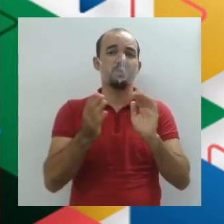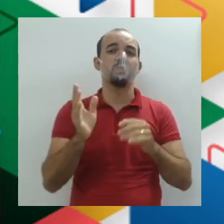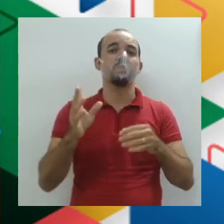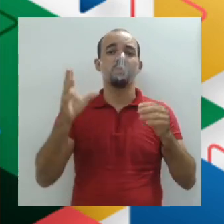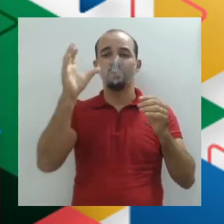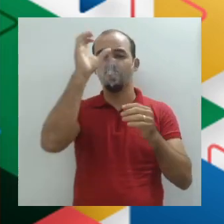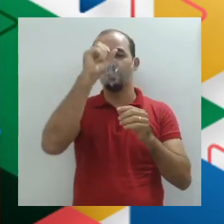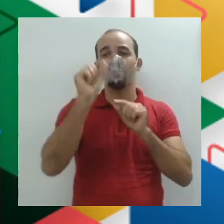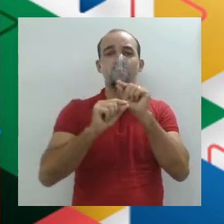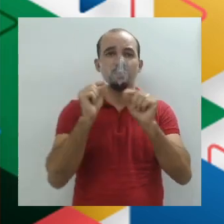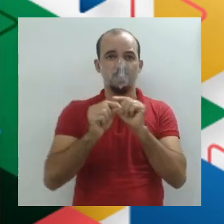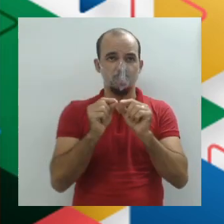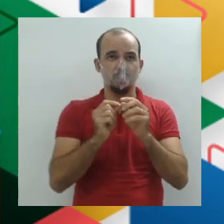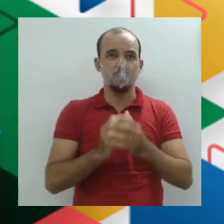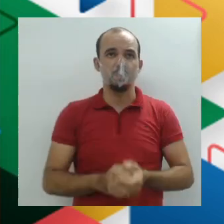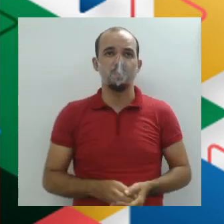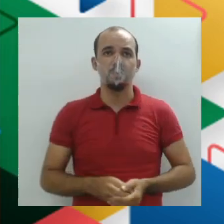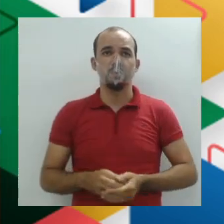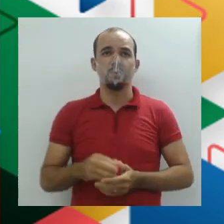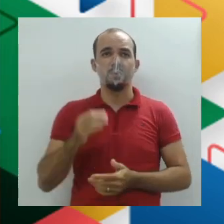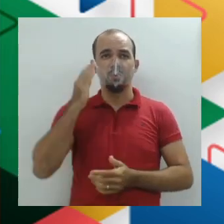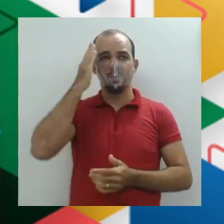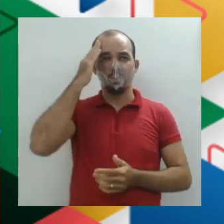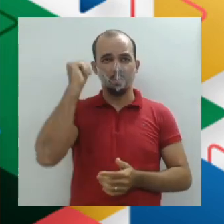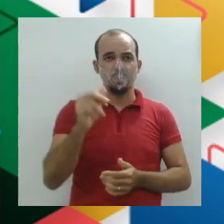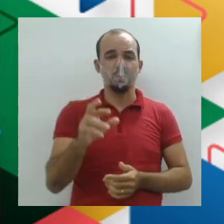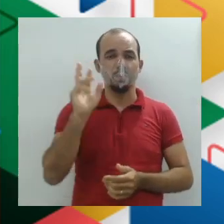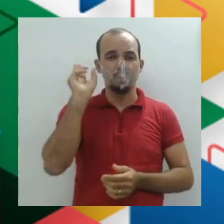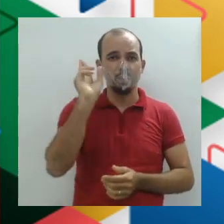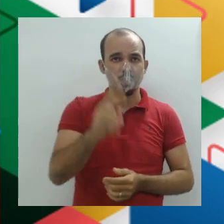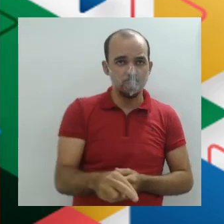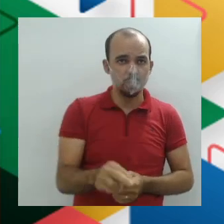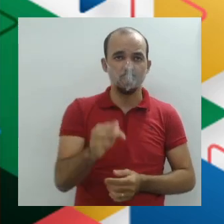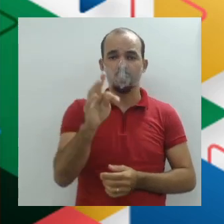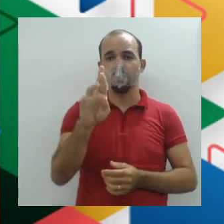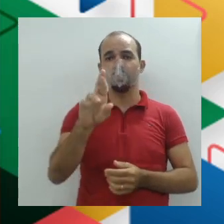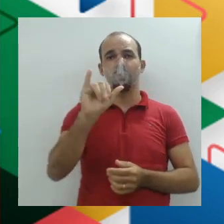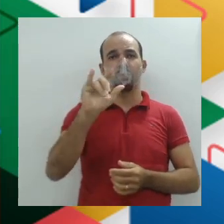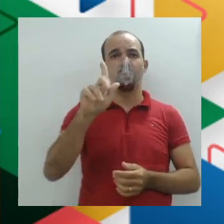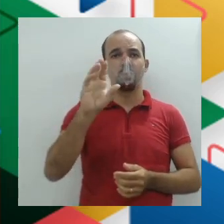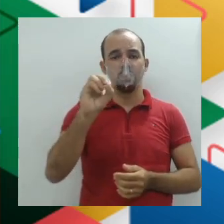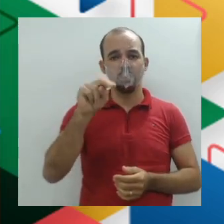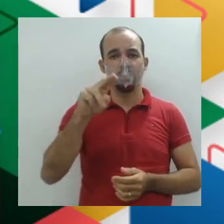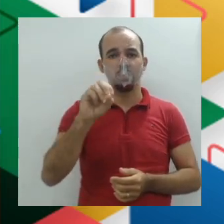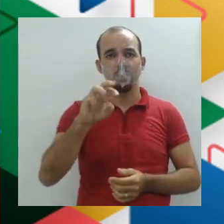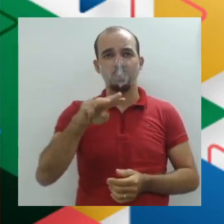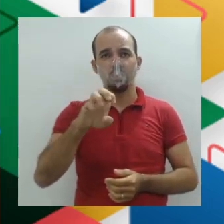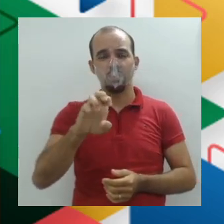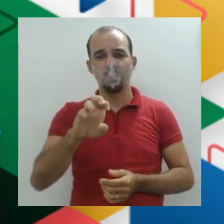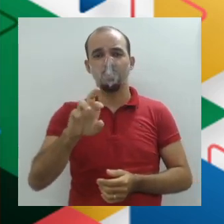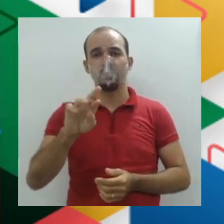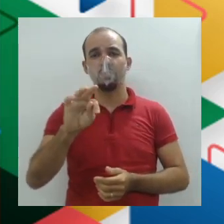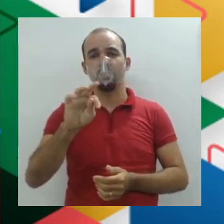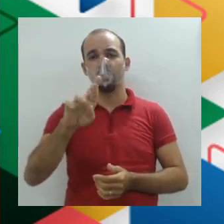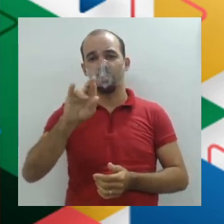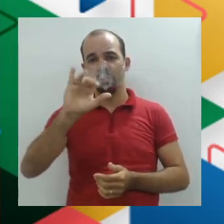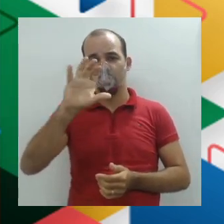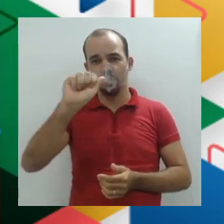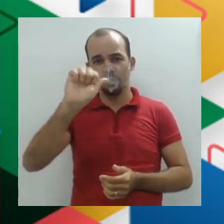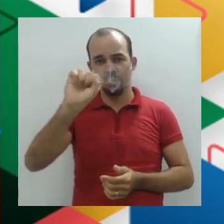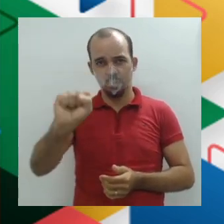razões trigonométricas seno, cosseno e tangente no triângulo retângulo e utilizá-las para